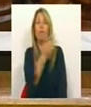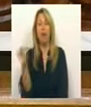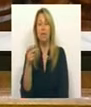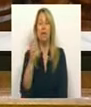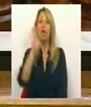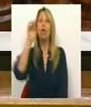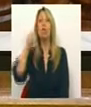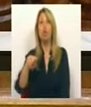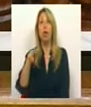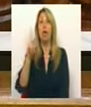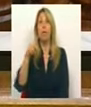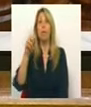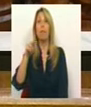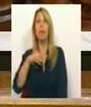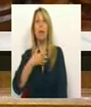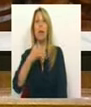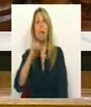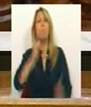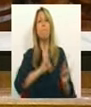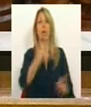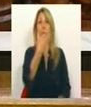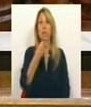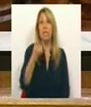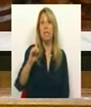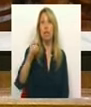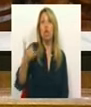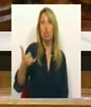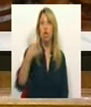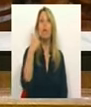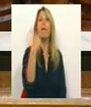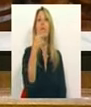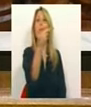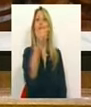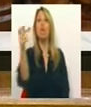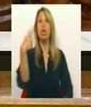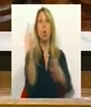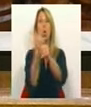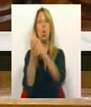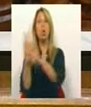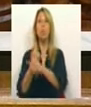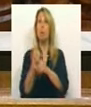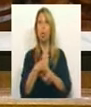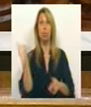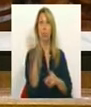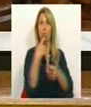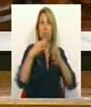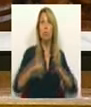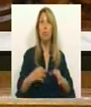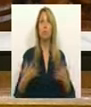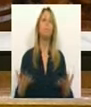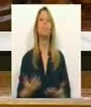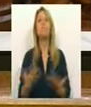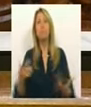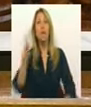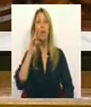precisamente a 15 de março de 1962, que proferiu a célebre frase "Consumidores somos todos nós" e